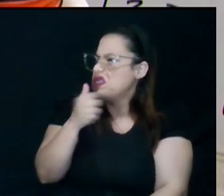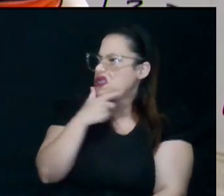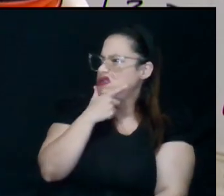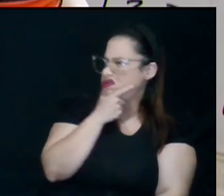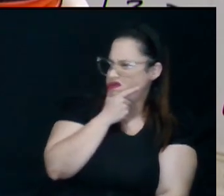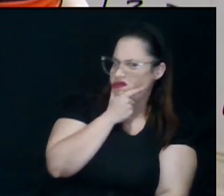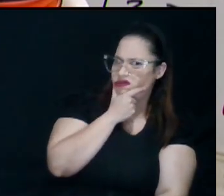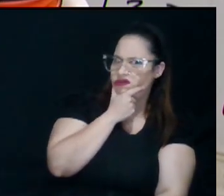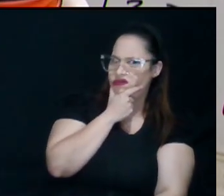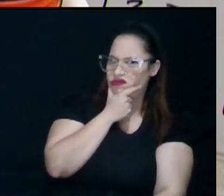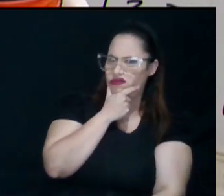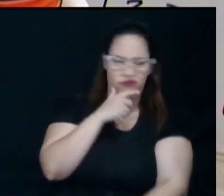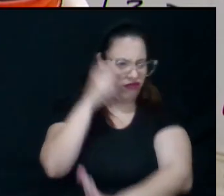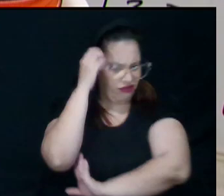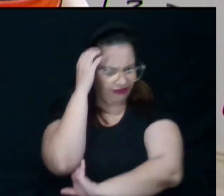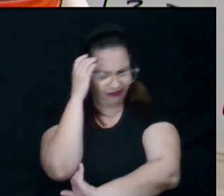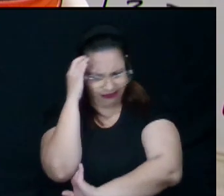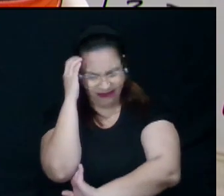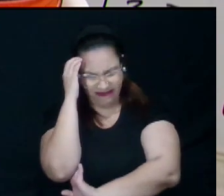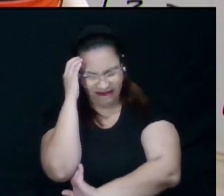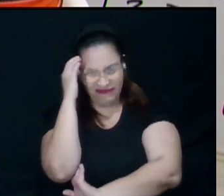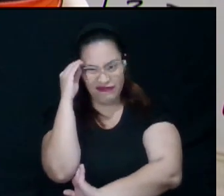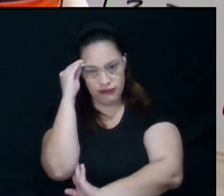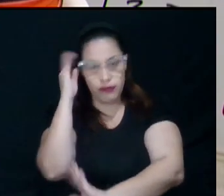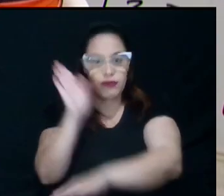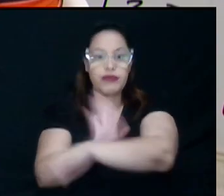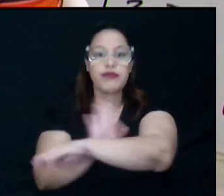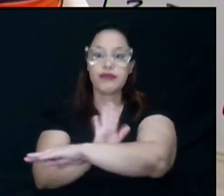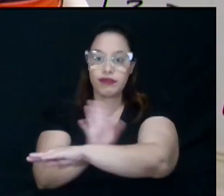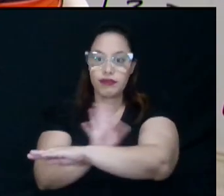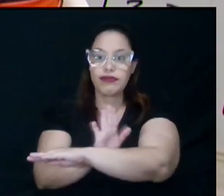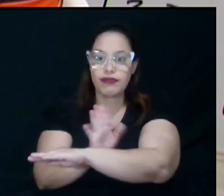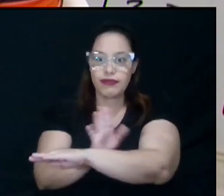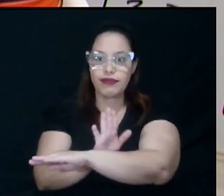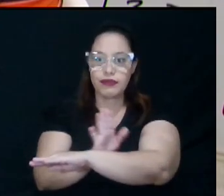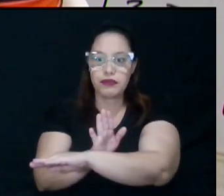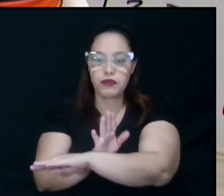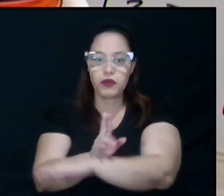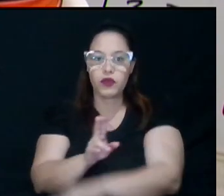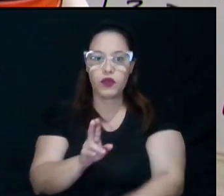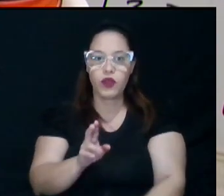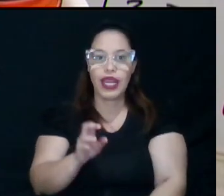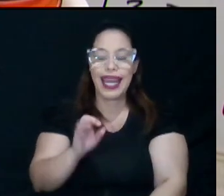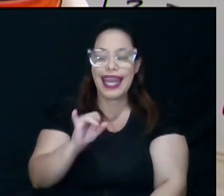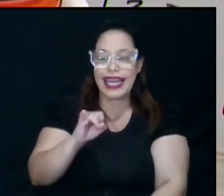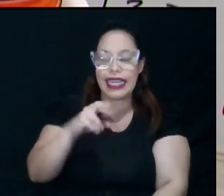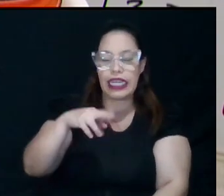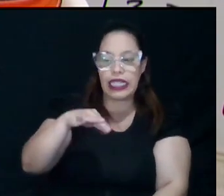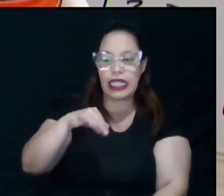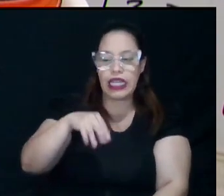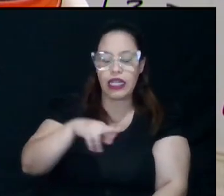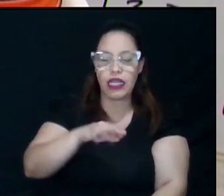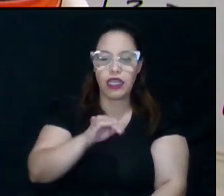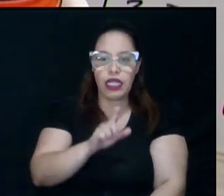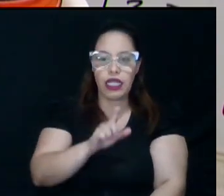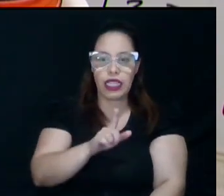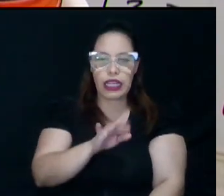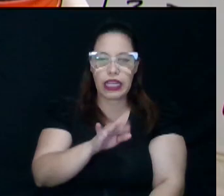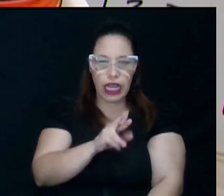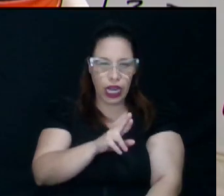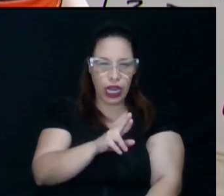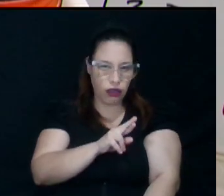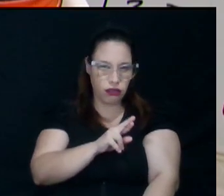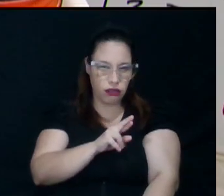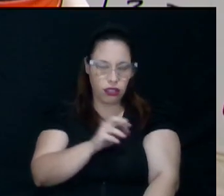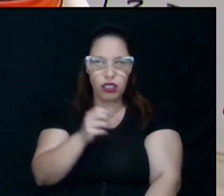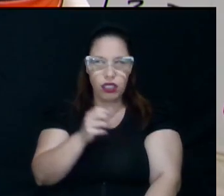ficou... Eu acho que o filme mais clássico que dá para usar ultimamente é o Interestelar. Um filme que saiu há uns 5, 6 anos atrás, que